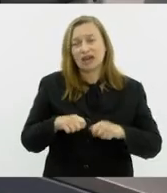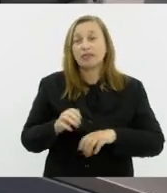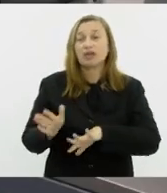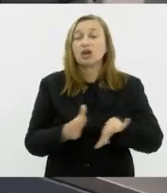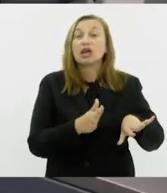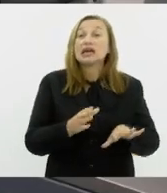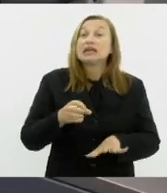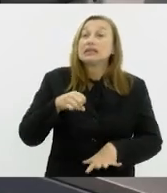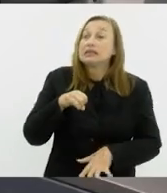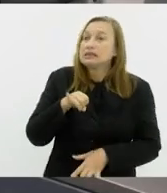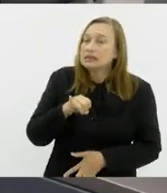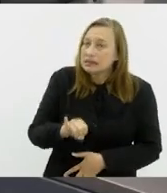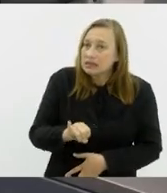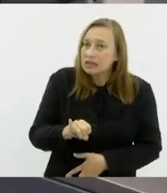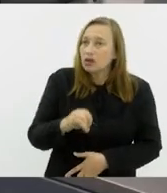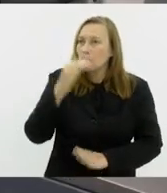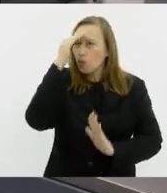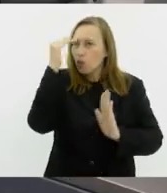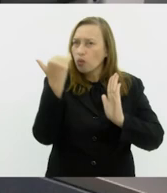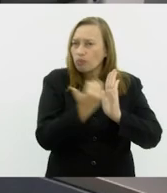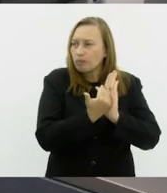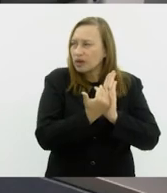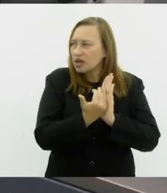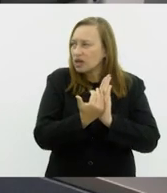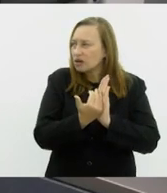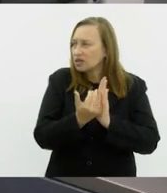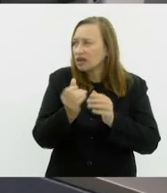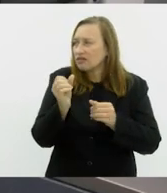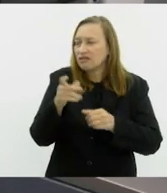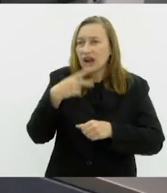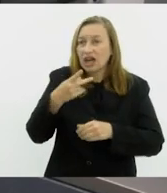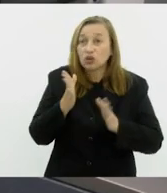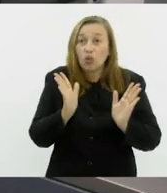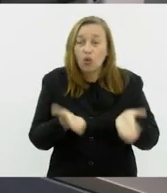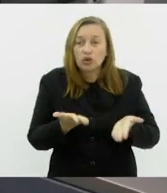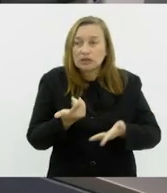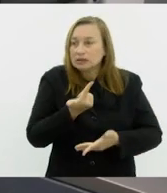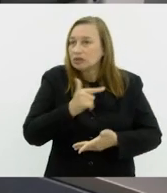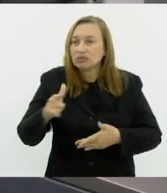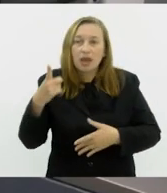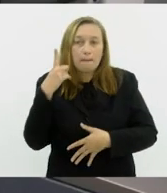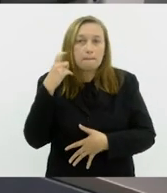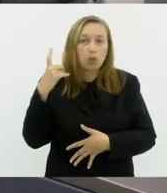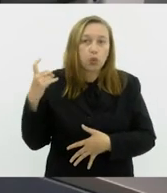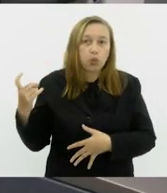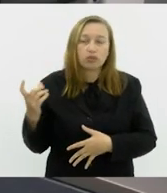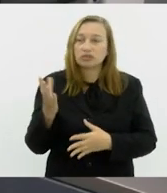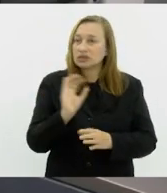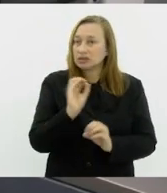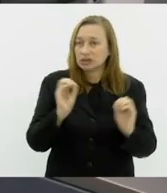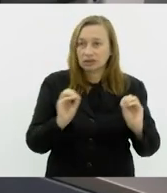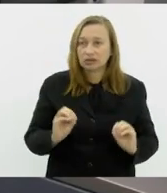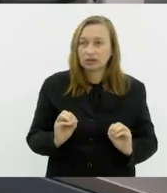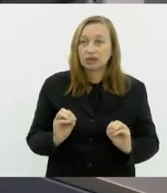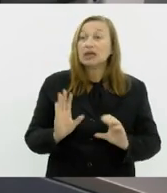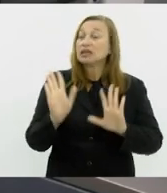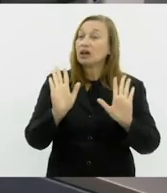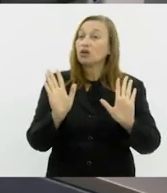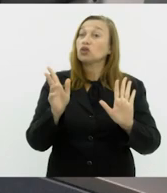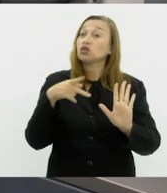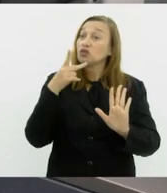coisa. Se cumprir o que está previsto hoje, não vai ter barulho para ninguém. Assim, não, mas estou dizendo assim,